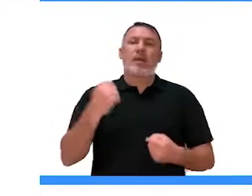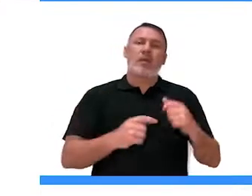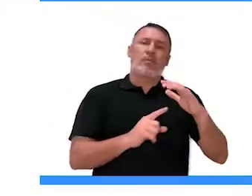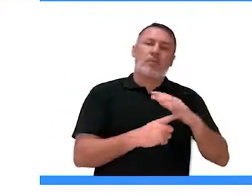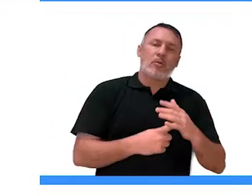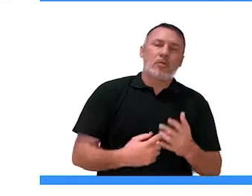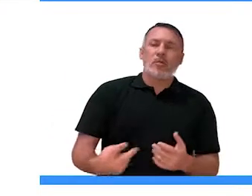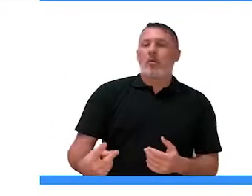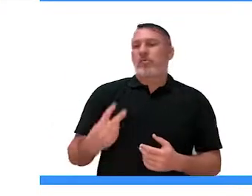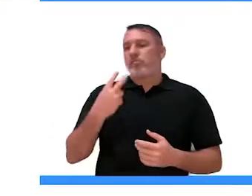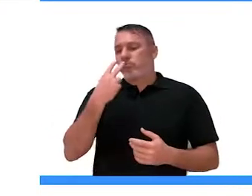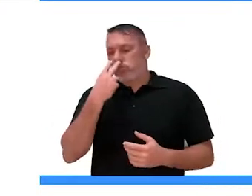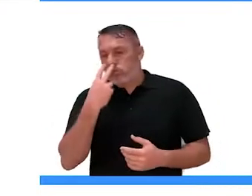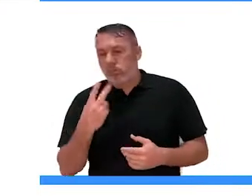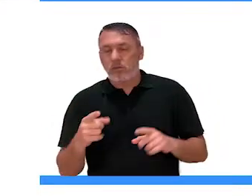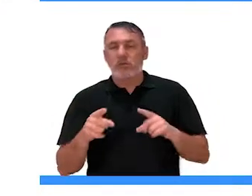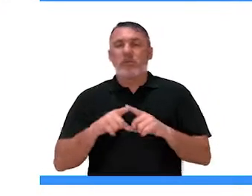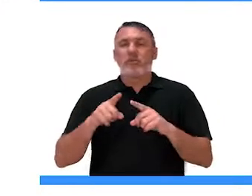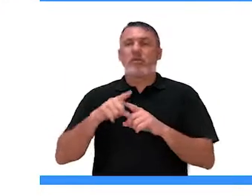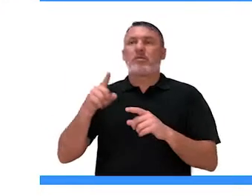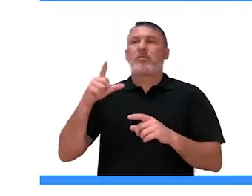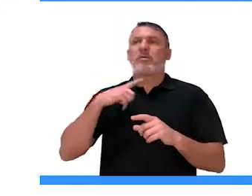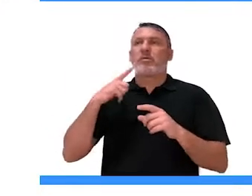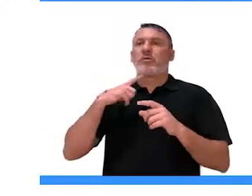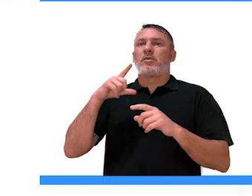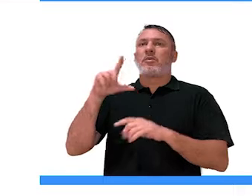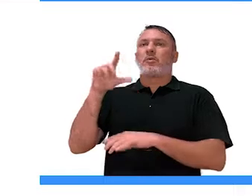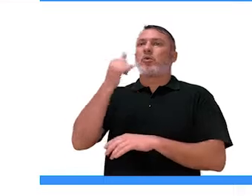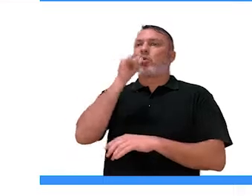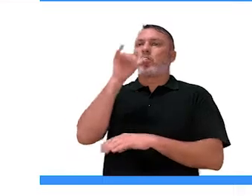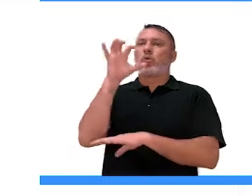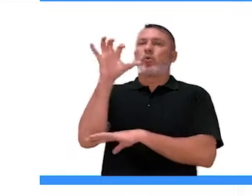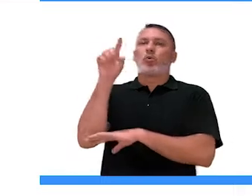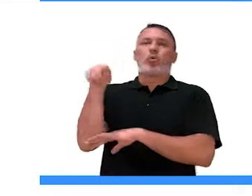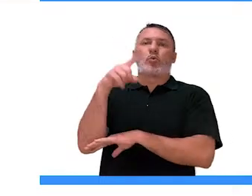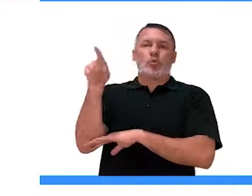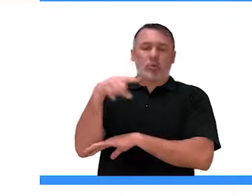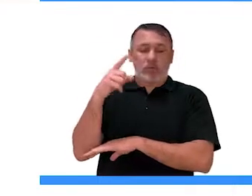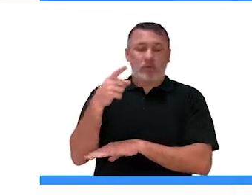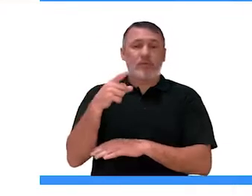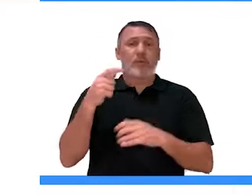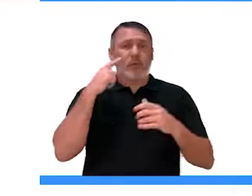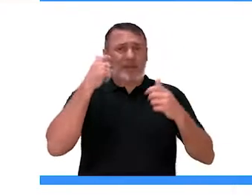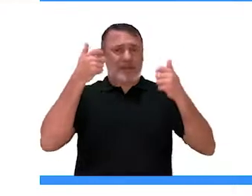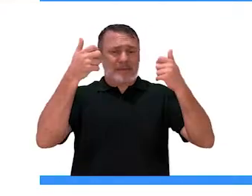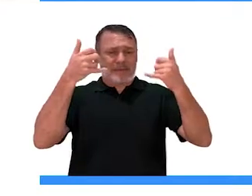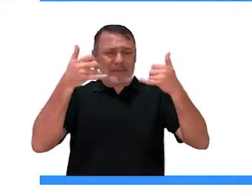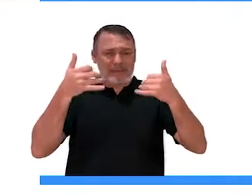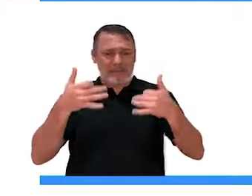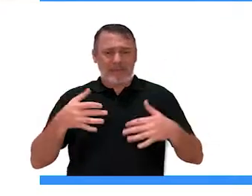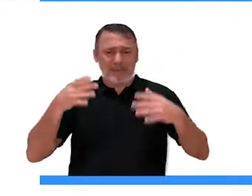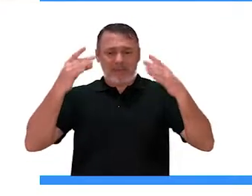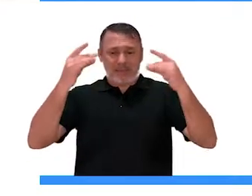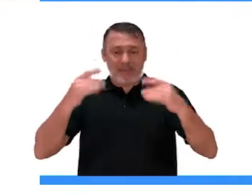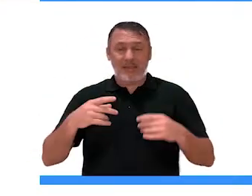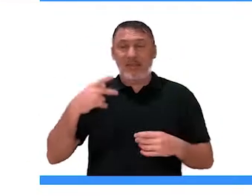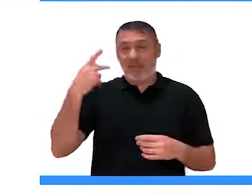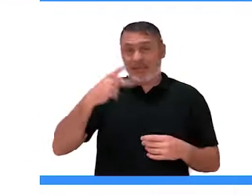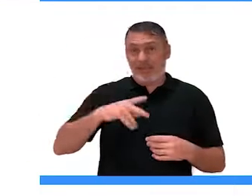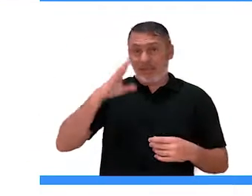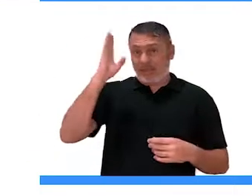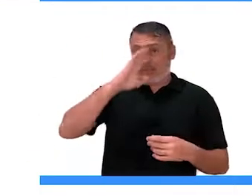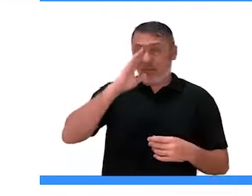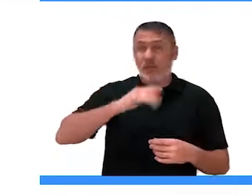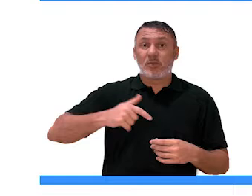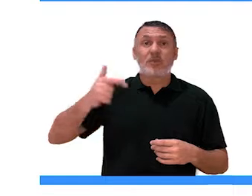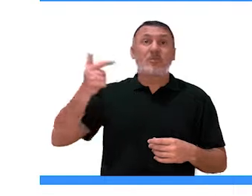carros elétricos, baterias e até turbinas eólicas. Apesar de tantas explicações, o Brasil, dono da segunda maior